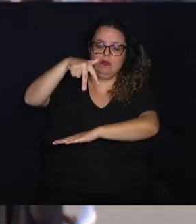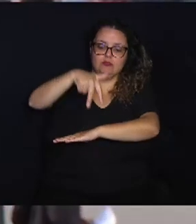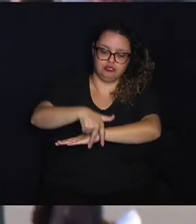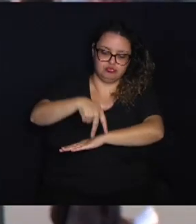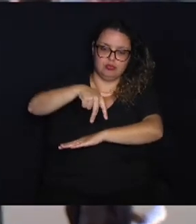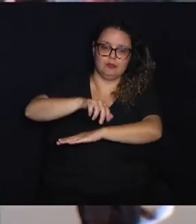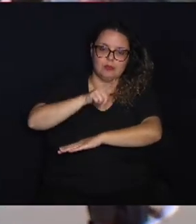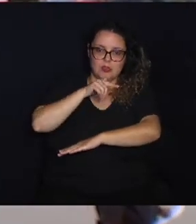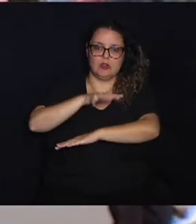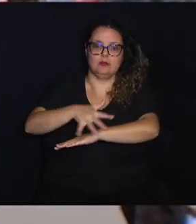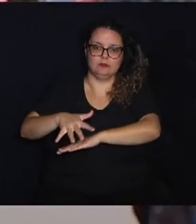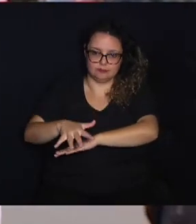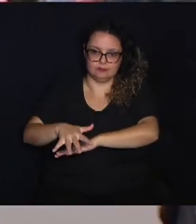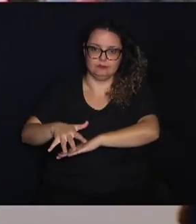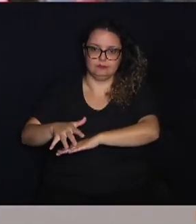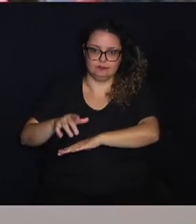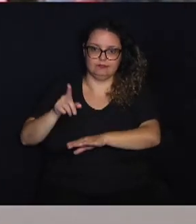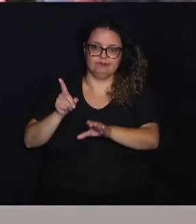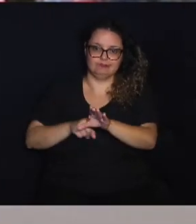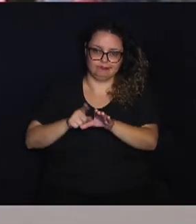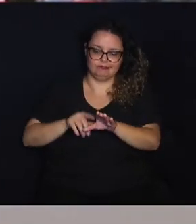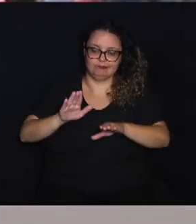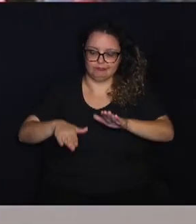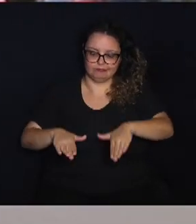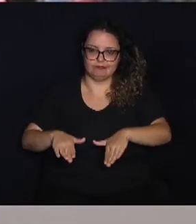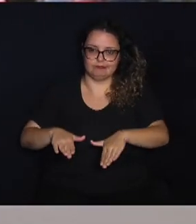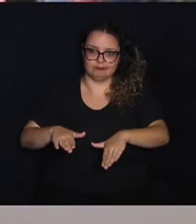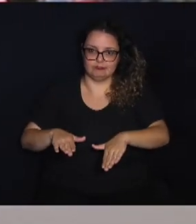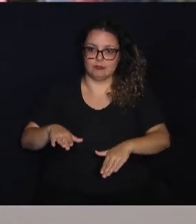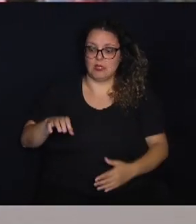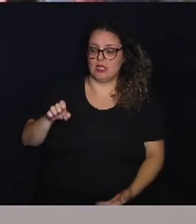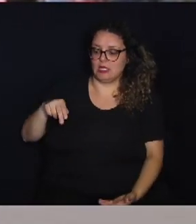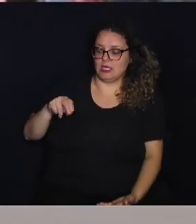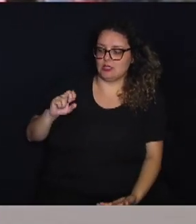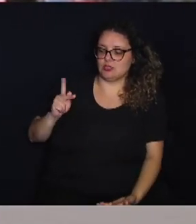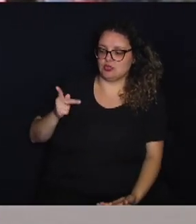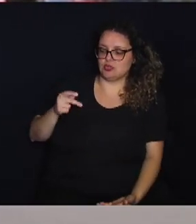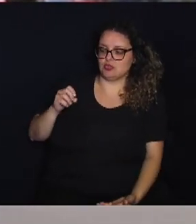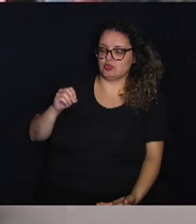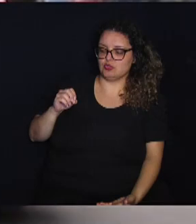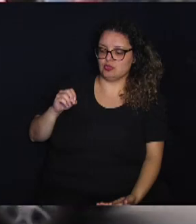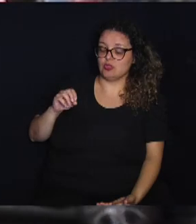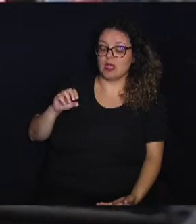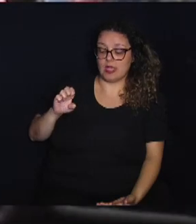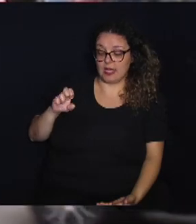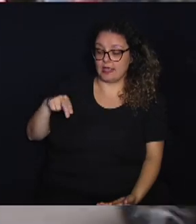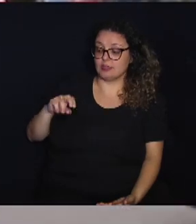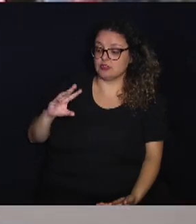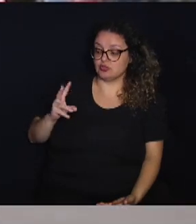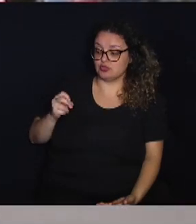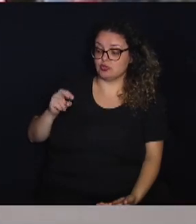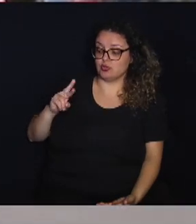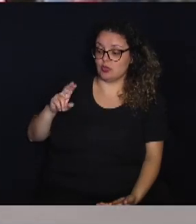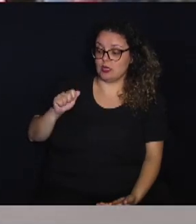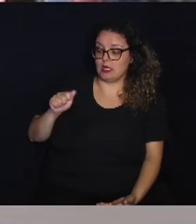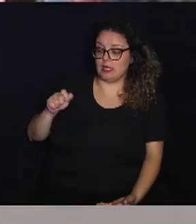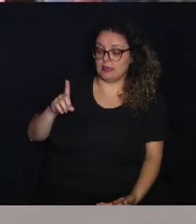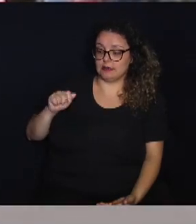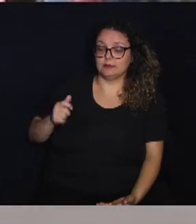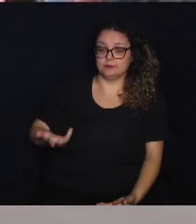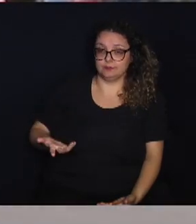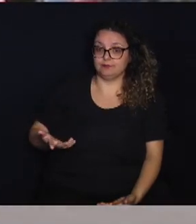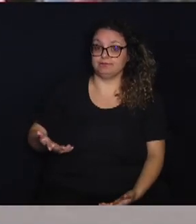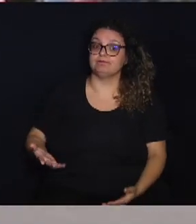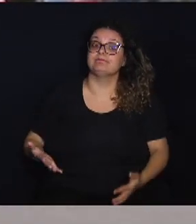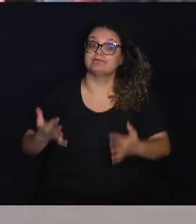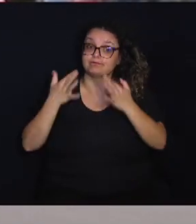dá, você pula e coloca o pé ali na enxurrada. Então, é um período de preocupação que as pessoas devem estar bem